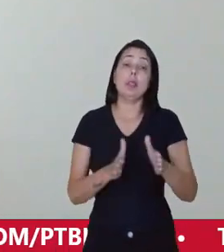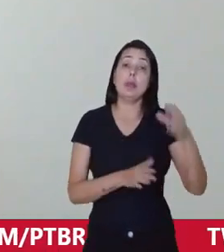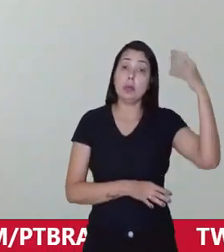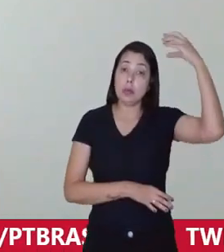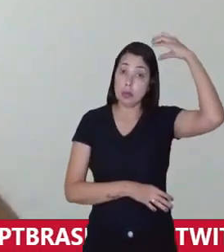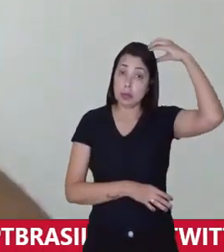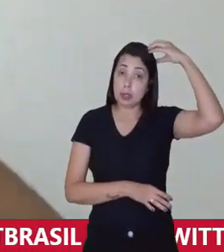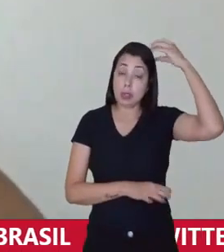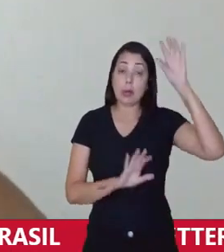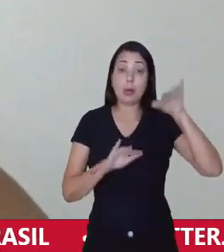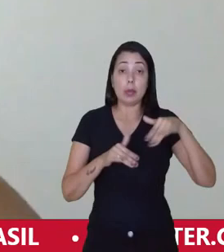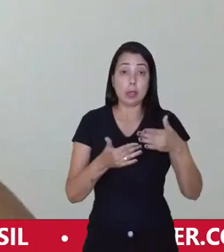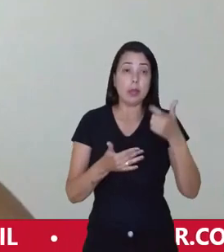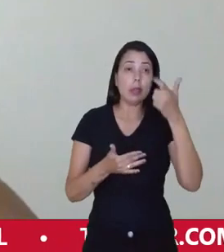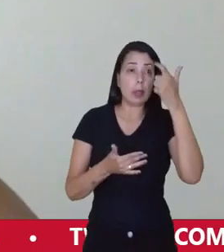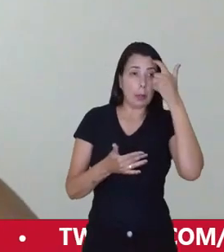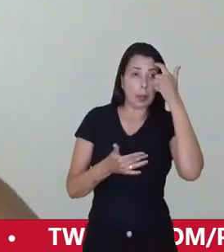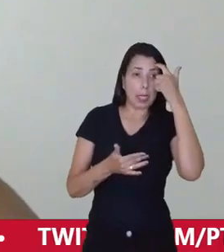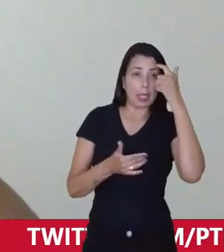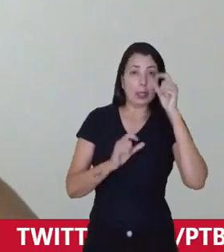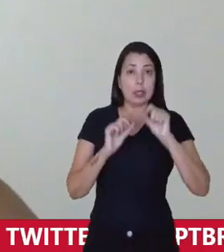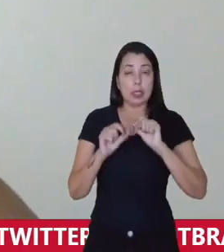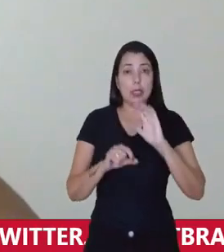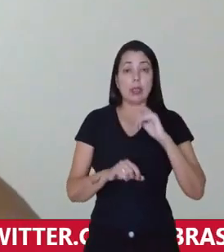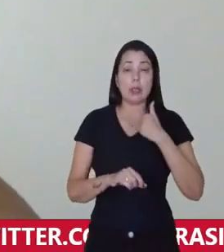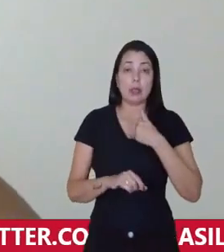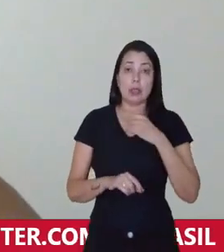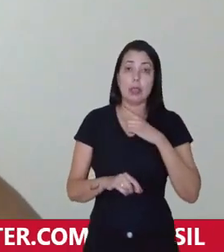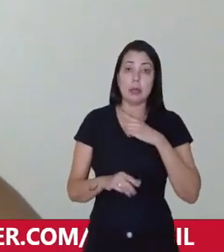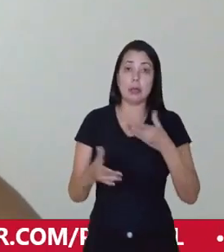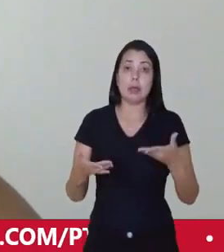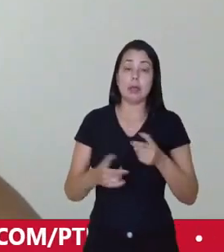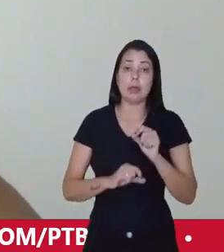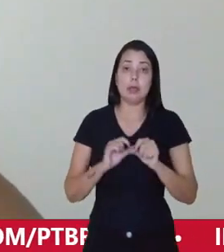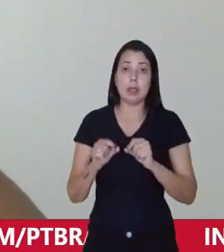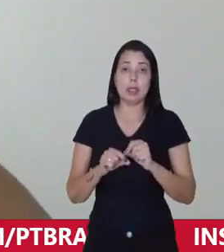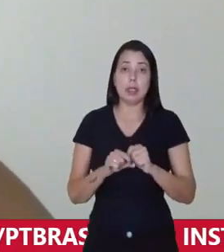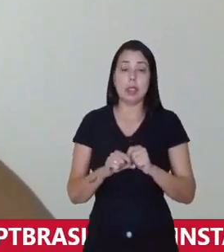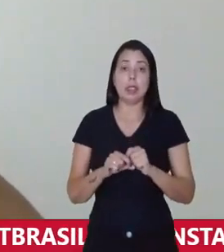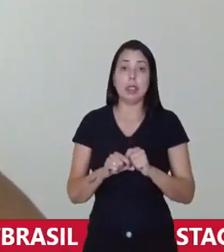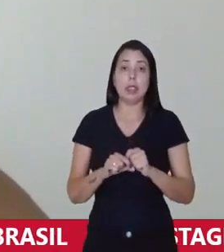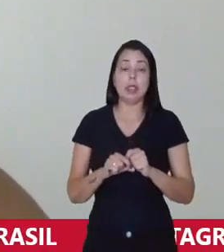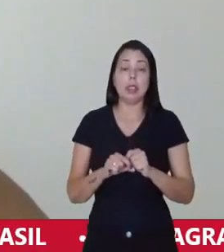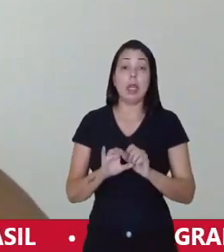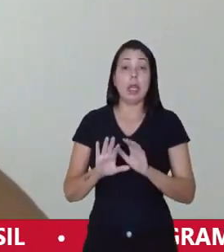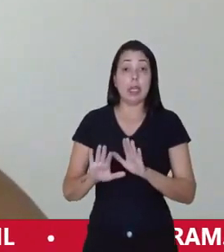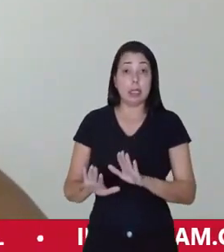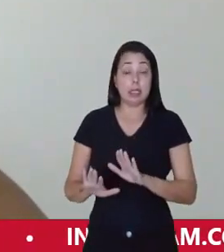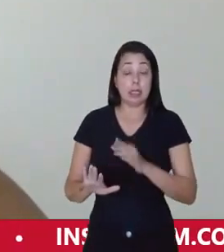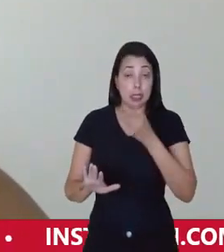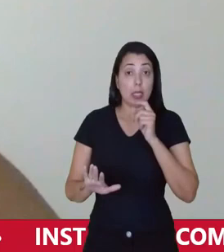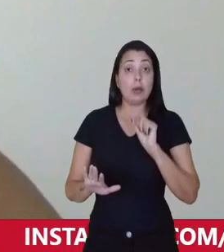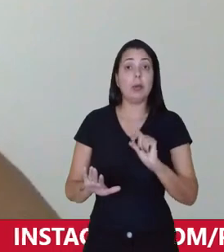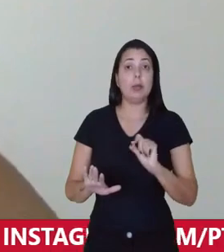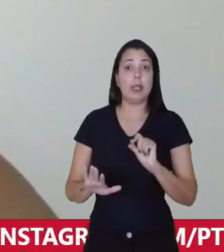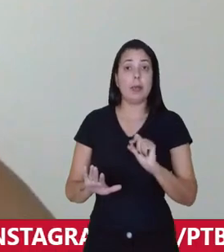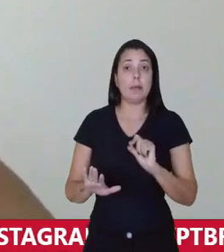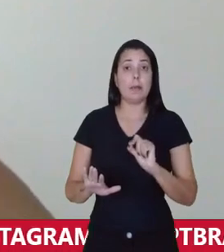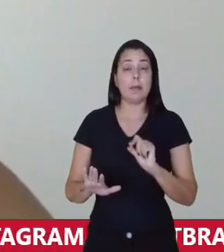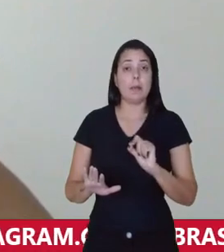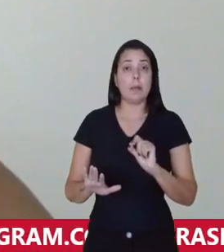né? Então, quando eu penso isso, nós temos o primeiro momento, que eu vou chamá-lo assim, que